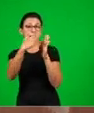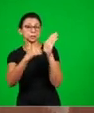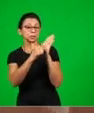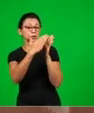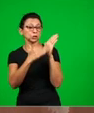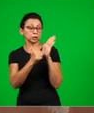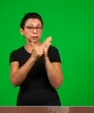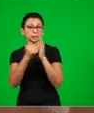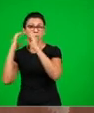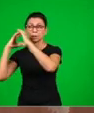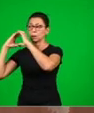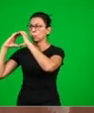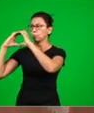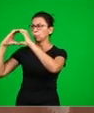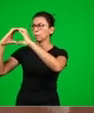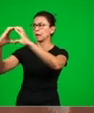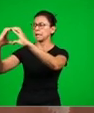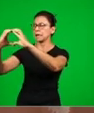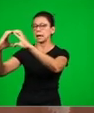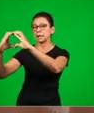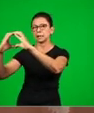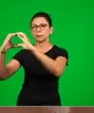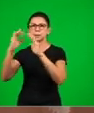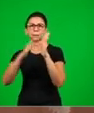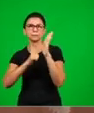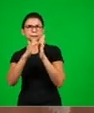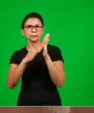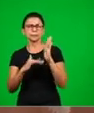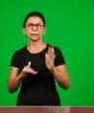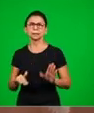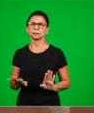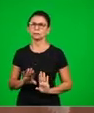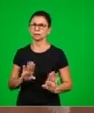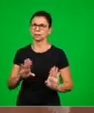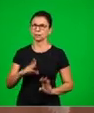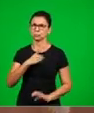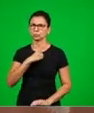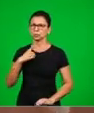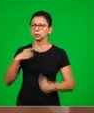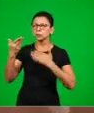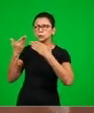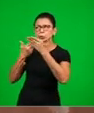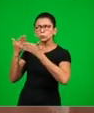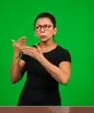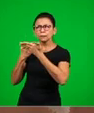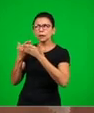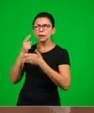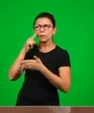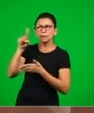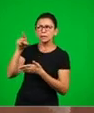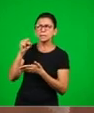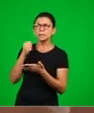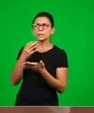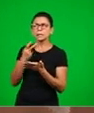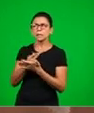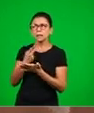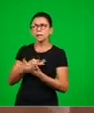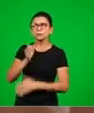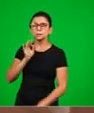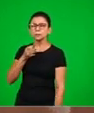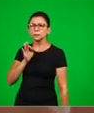e os diáconos tomam conta. E diaconia é para isso. É para ver o que está certo e o que está errado. Vejam só uma coisa, meus irmãos. Está